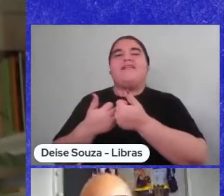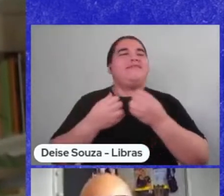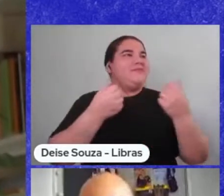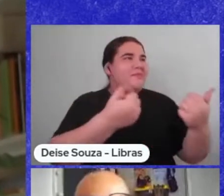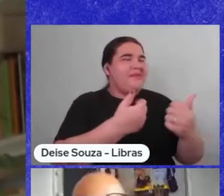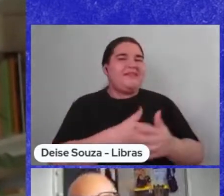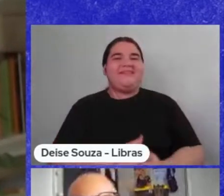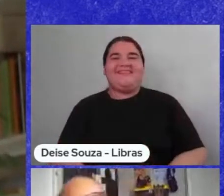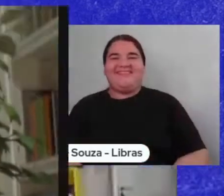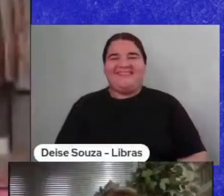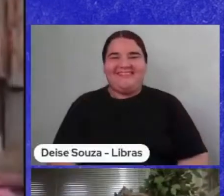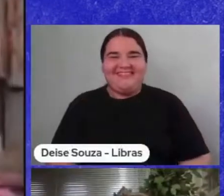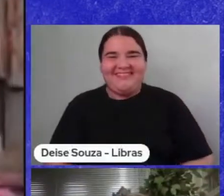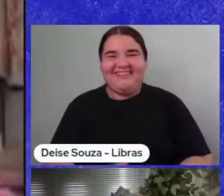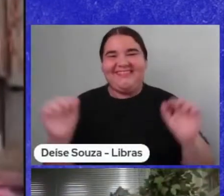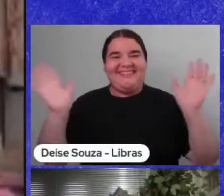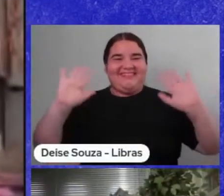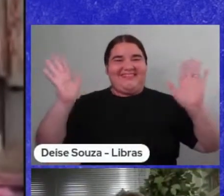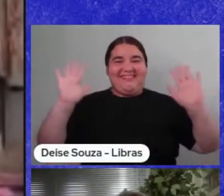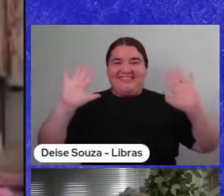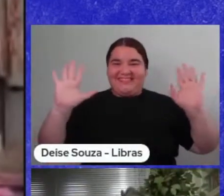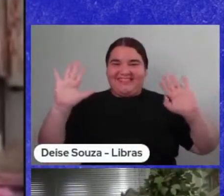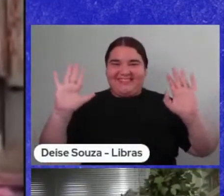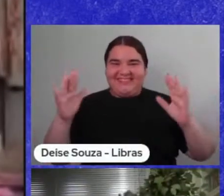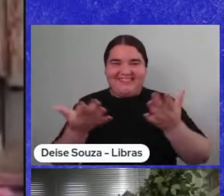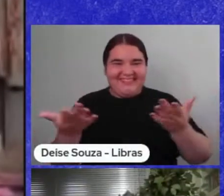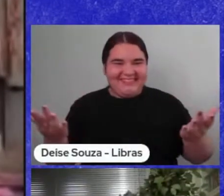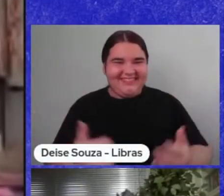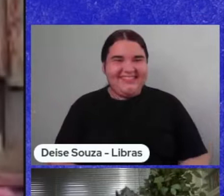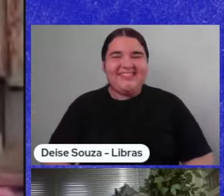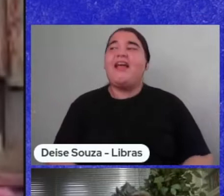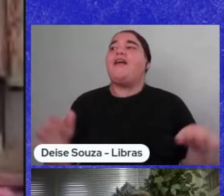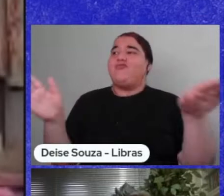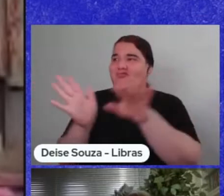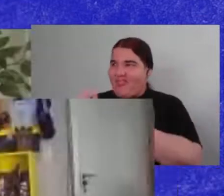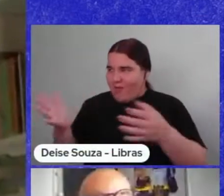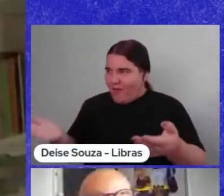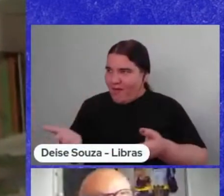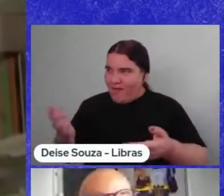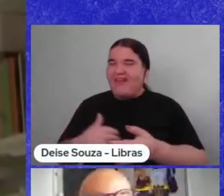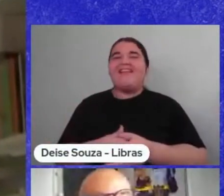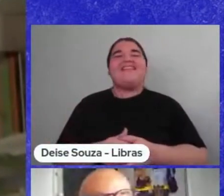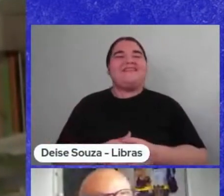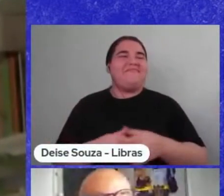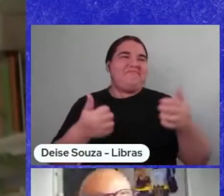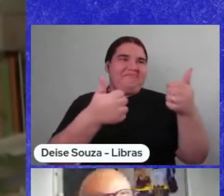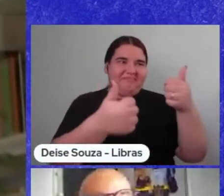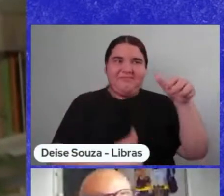Cheguei. Então, Henrique. Olá, Arisvi, tá me Chegou ouvindo? agora? Tá me ouvindo Chegou. direitinho? Estou ouvindo, Ou tudo não?